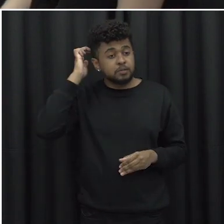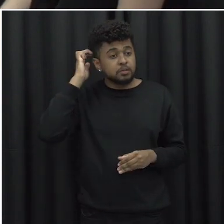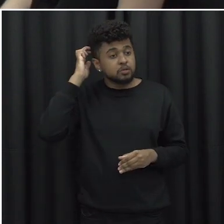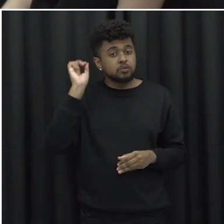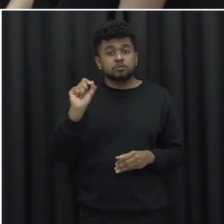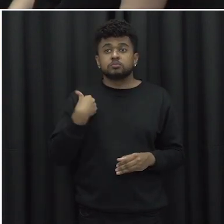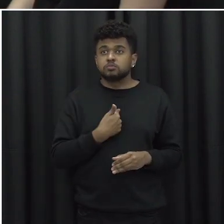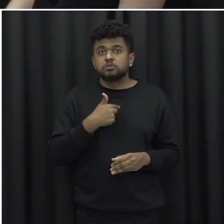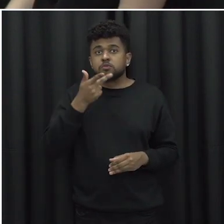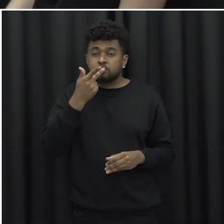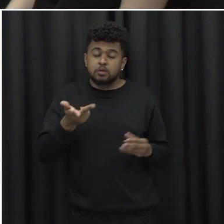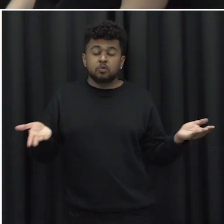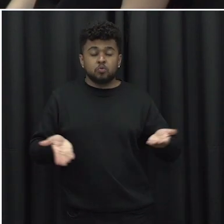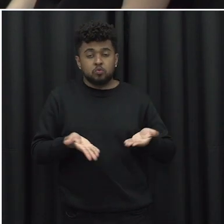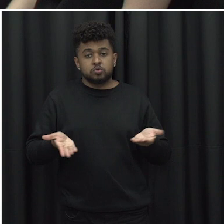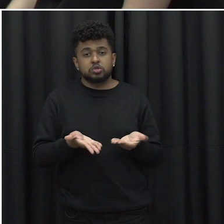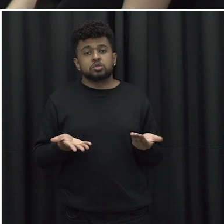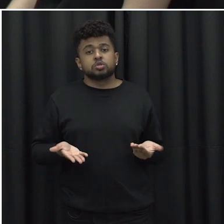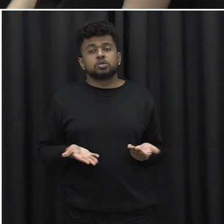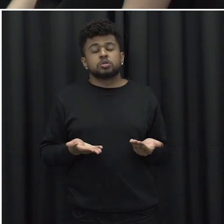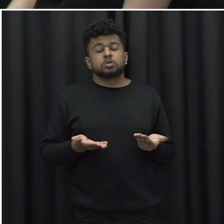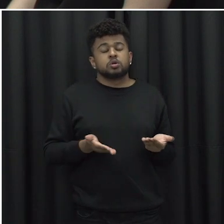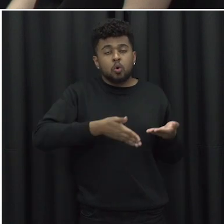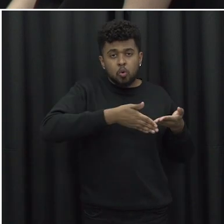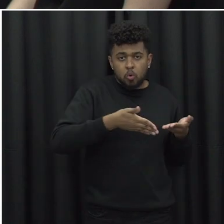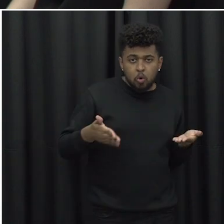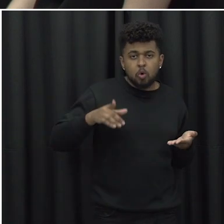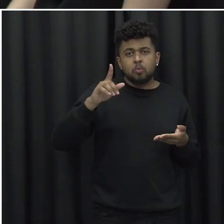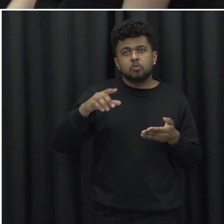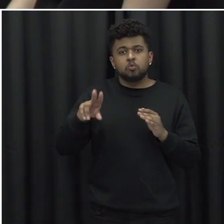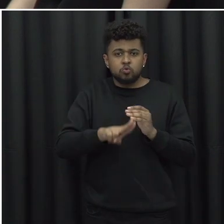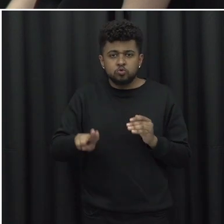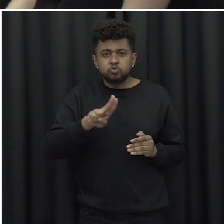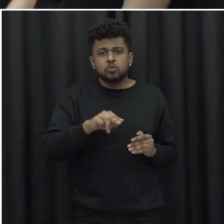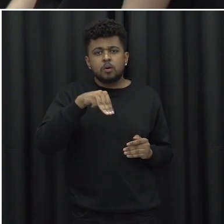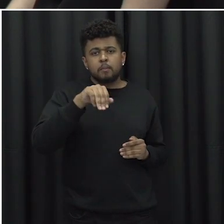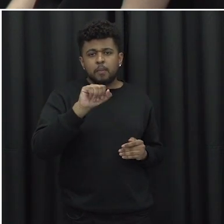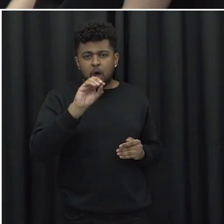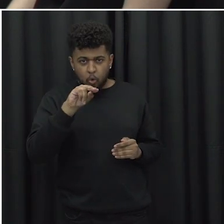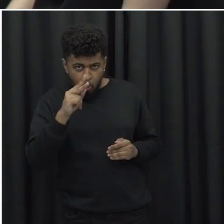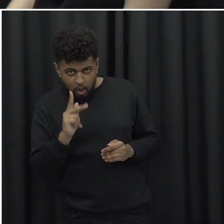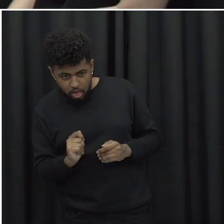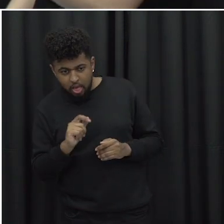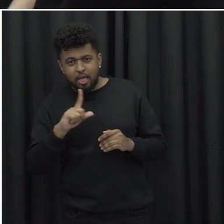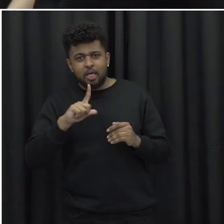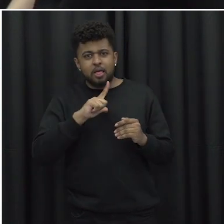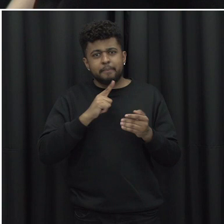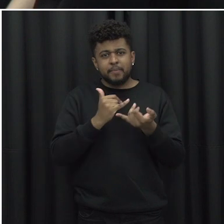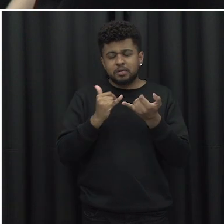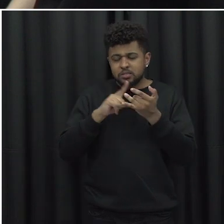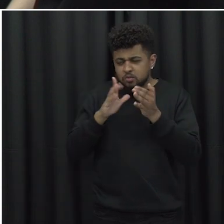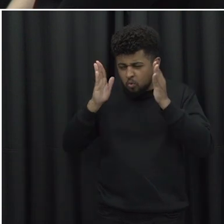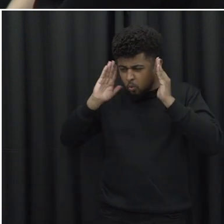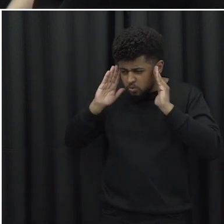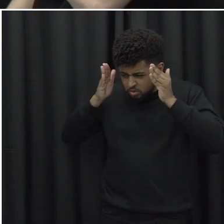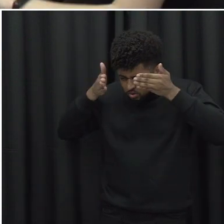E além disso, o que a gente considera hoje com o fumo da maconha, ele causa